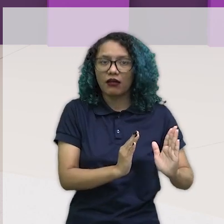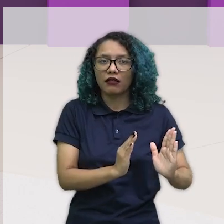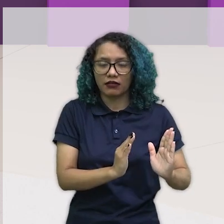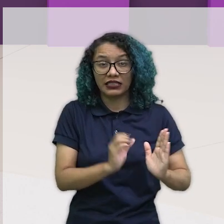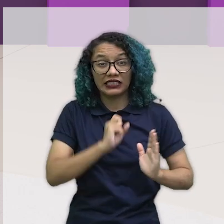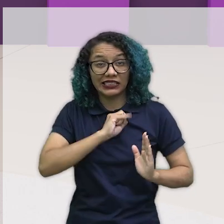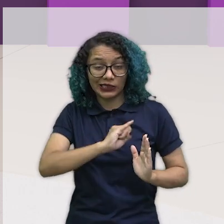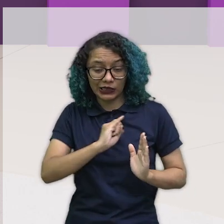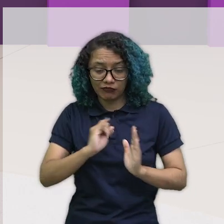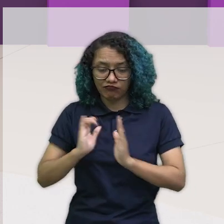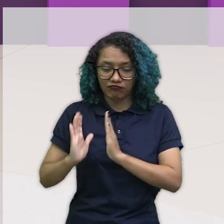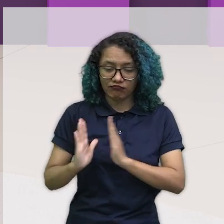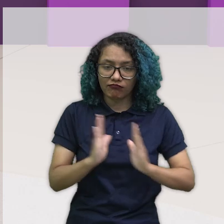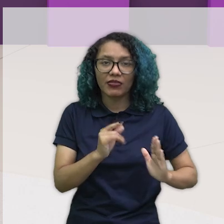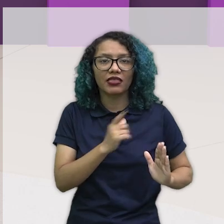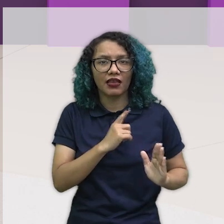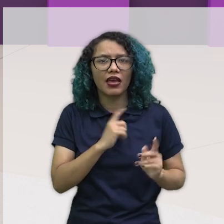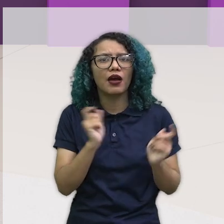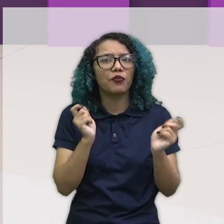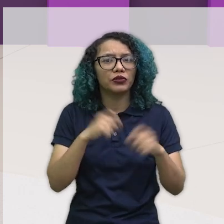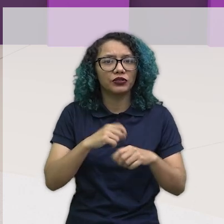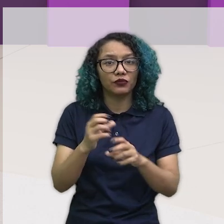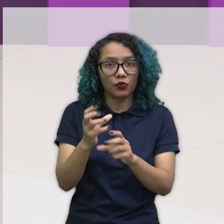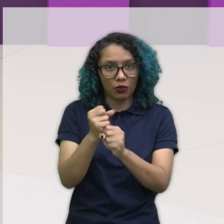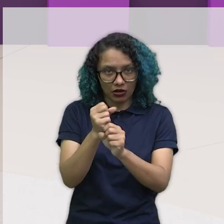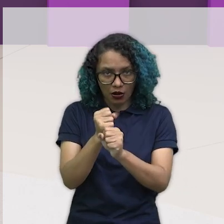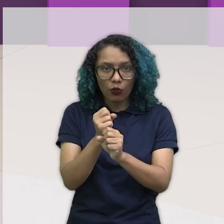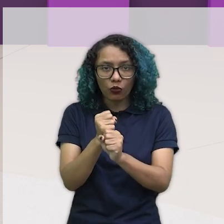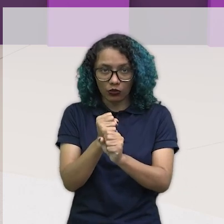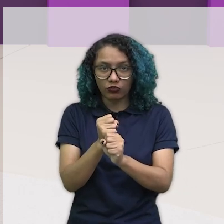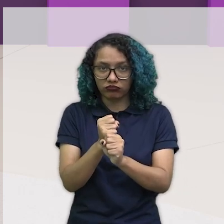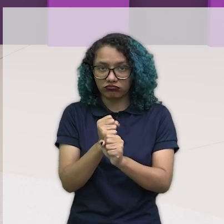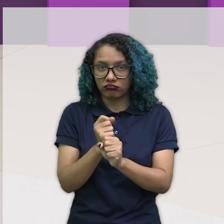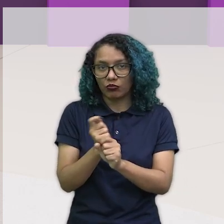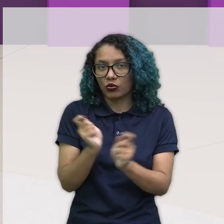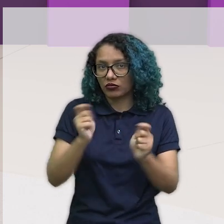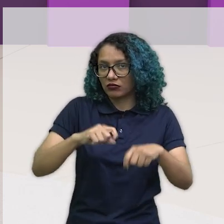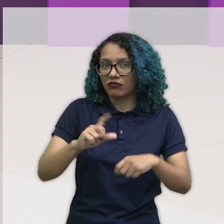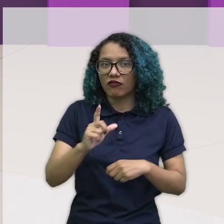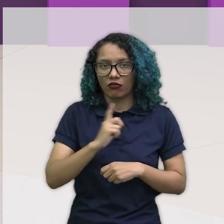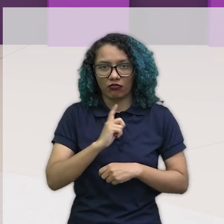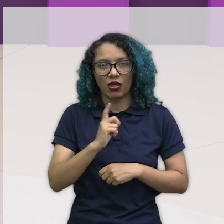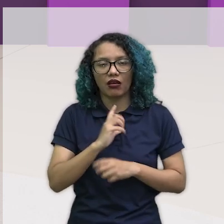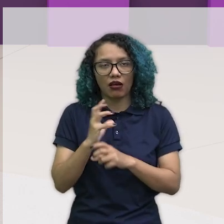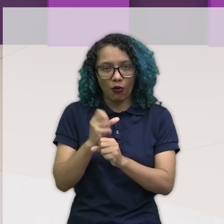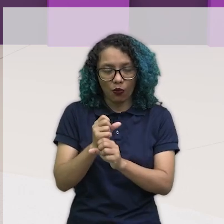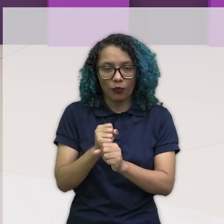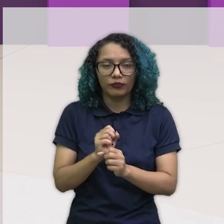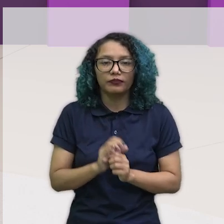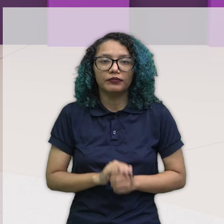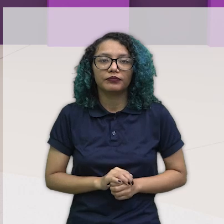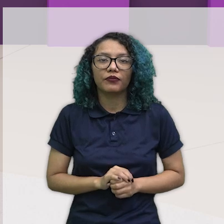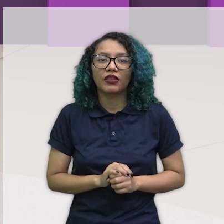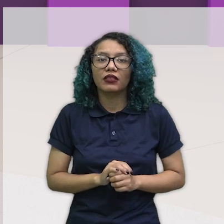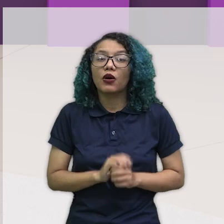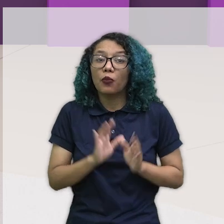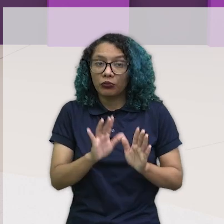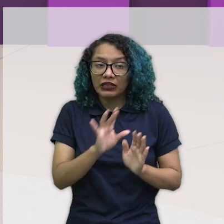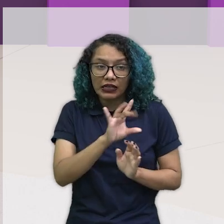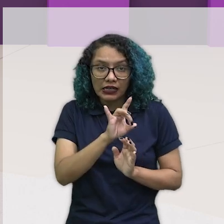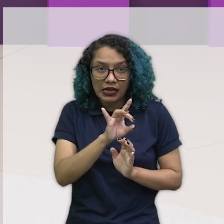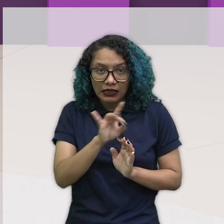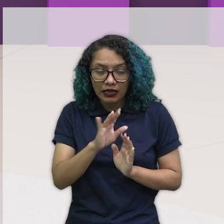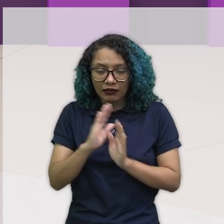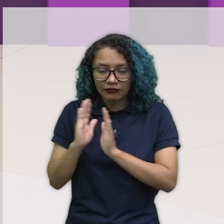uma sequência, eu posso fazer as operações entre esses números, compreenderam? Cada sequência, ela